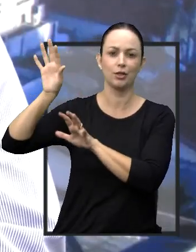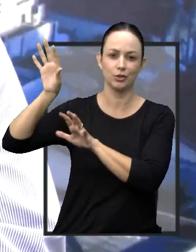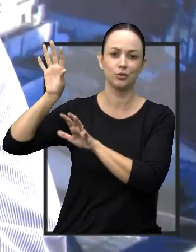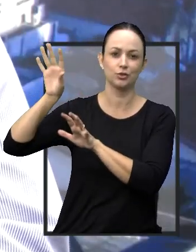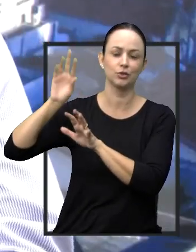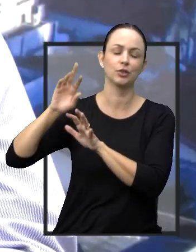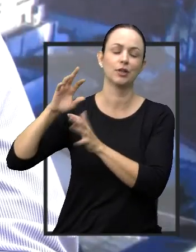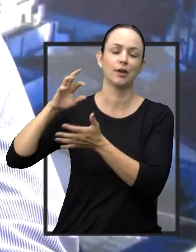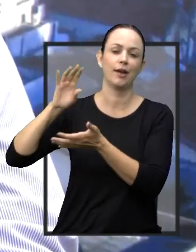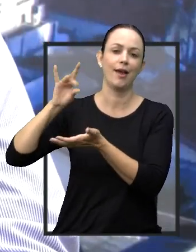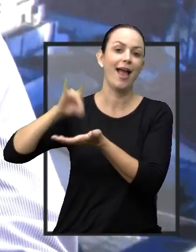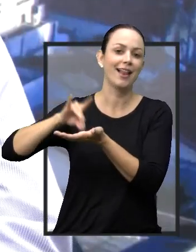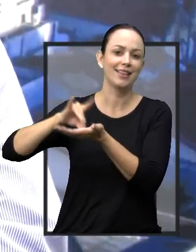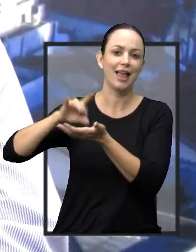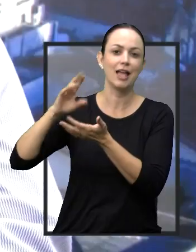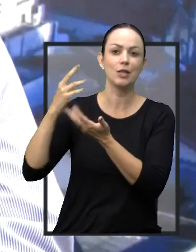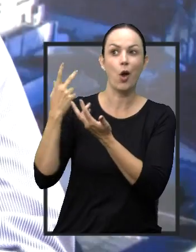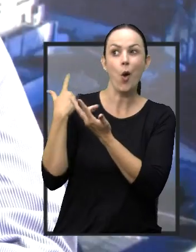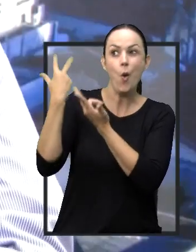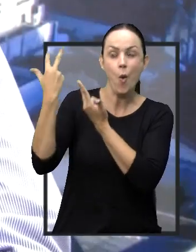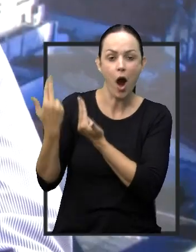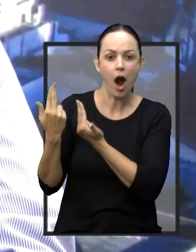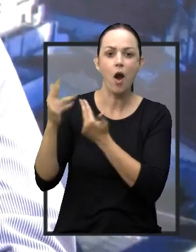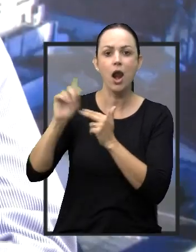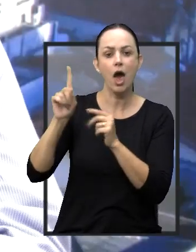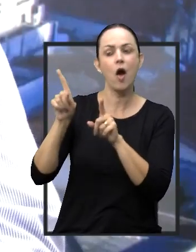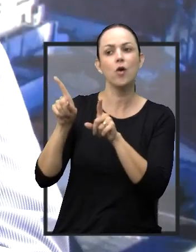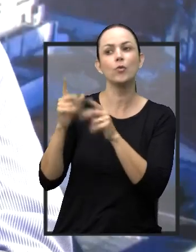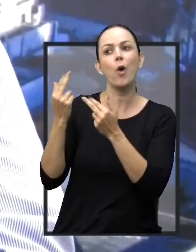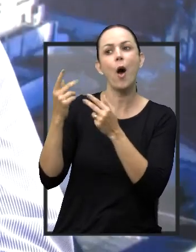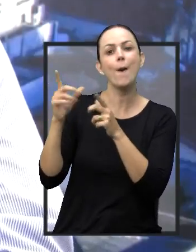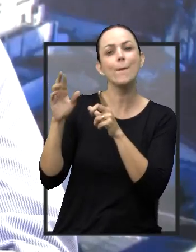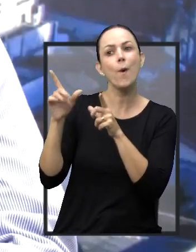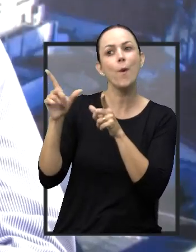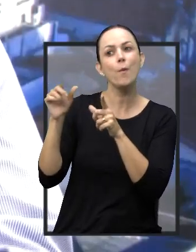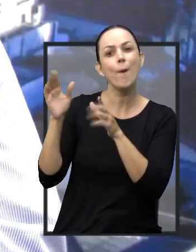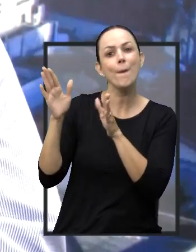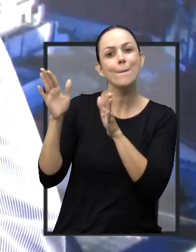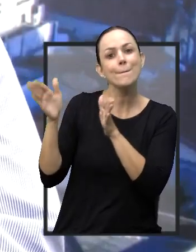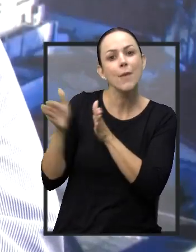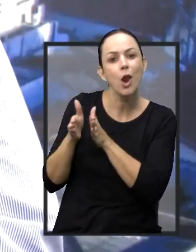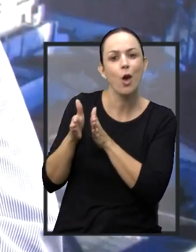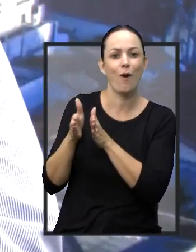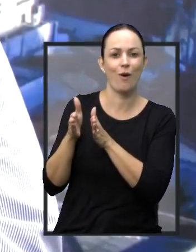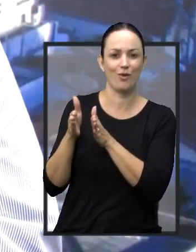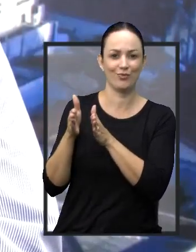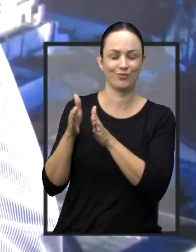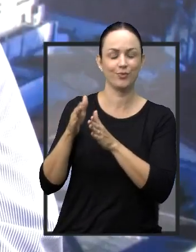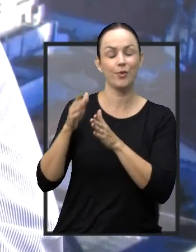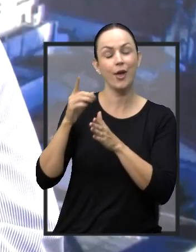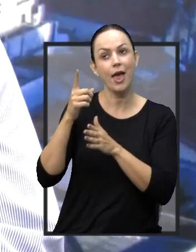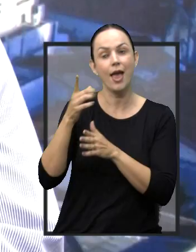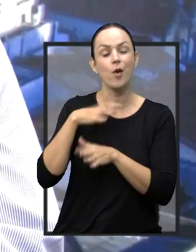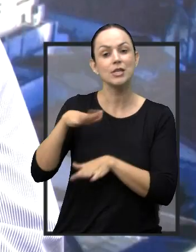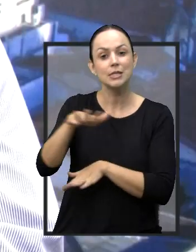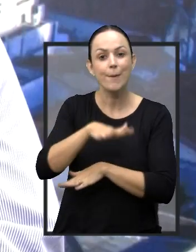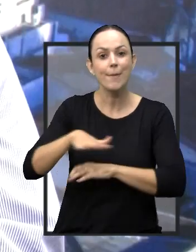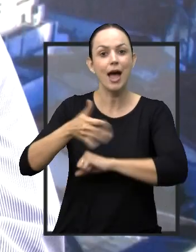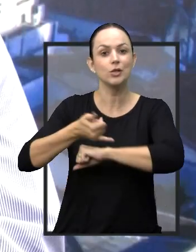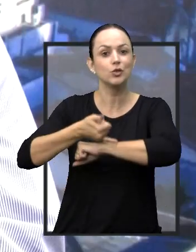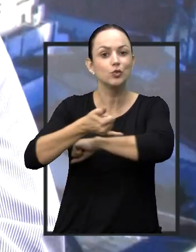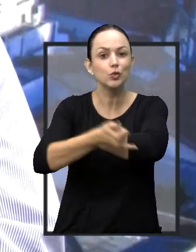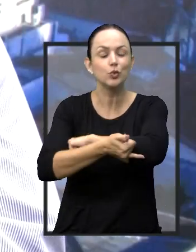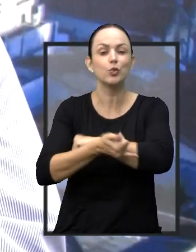consigamos fazer naqueles moldes, façamos algo até menor, mas é nesse sentido, de ter um espaço com uma infraestrutura